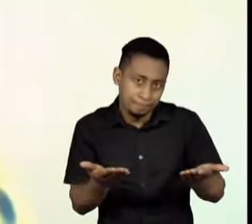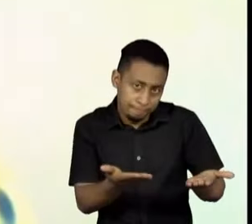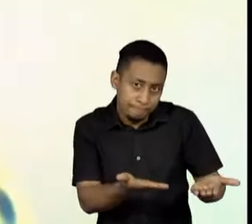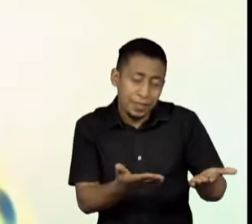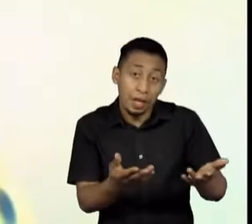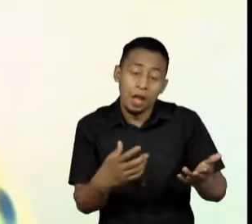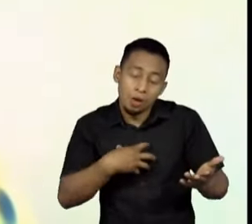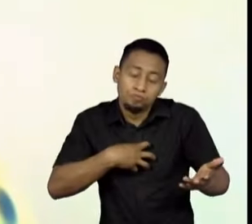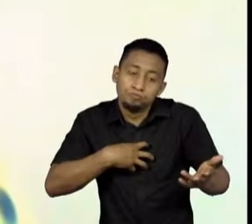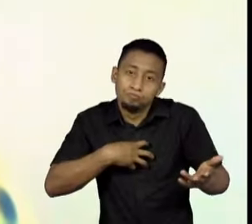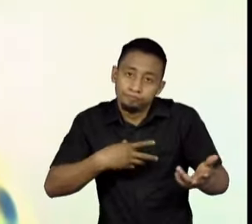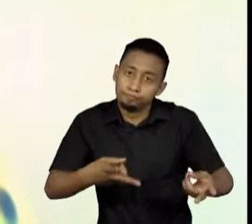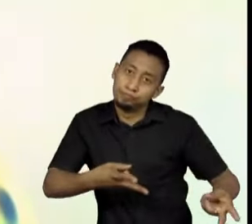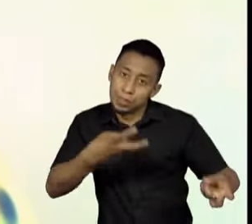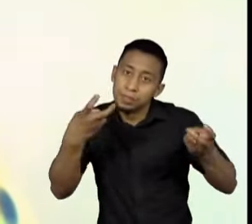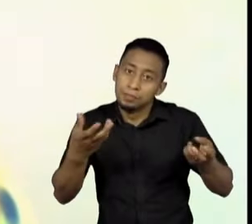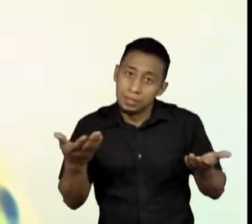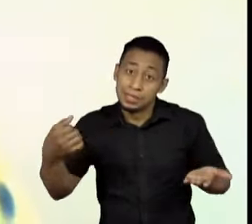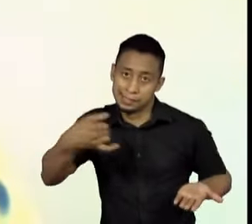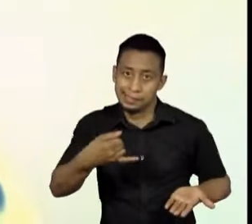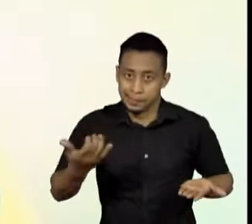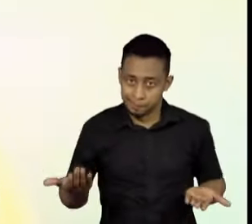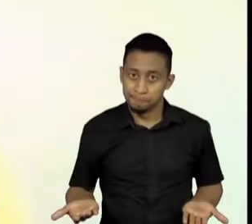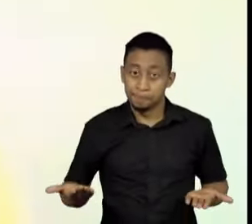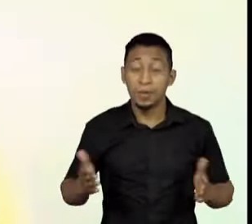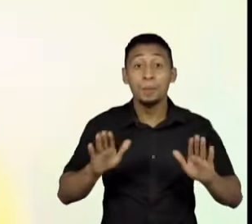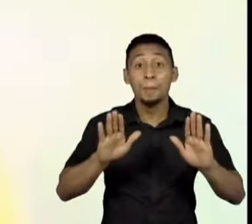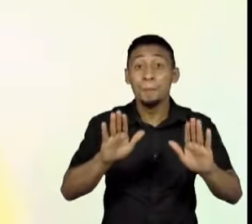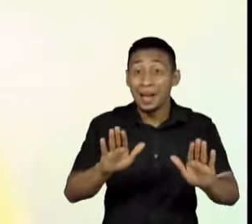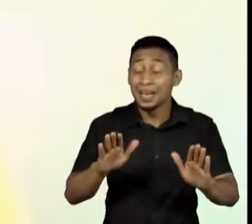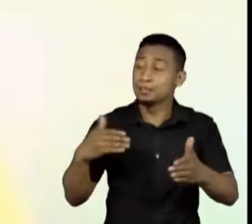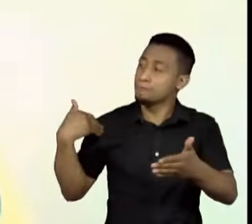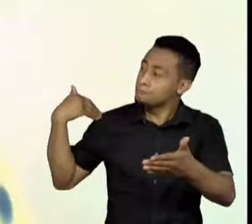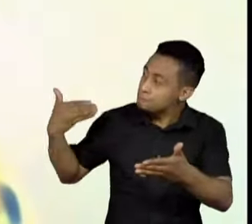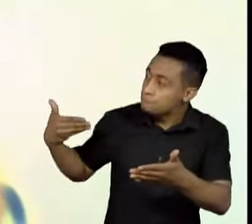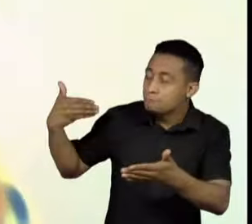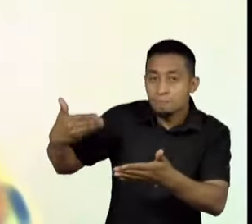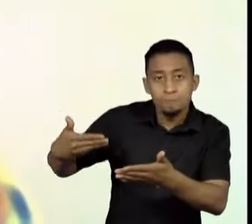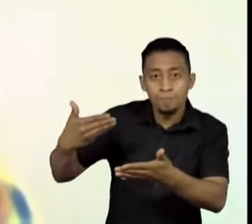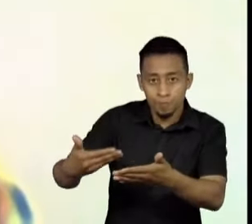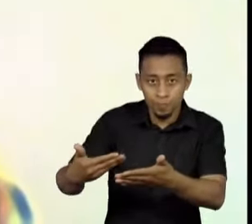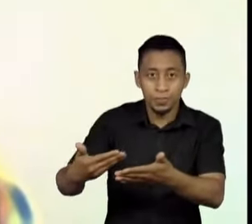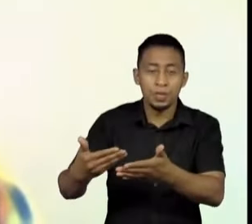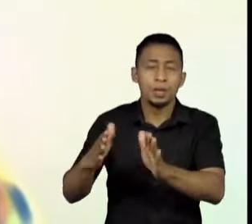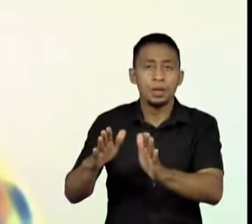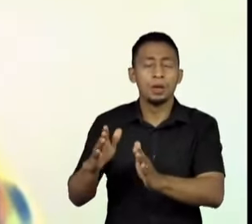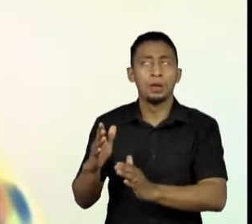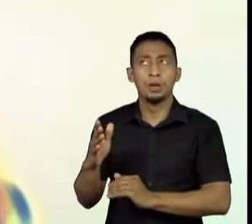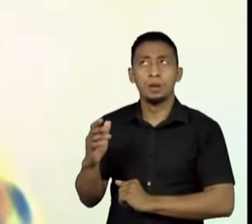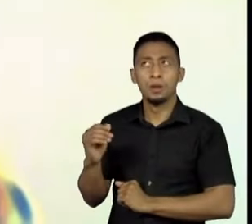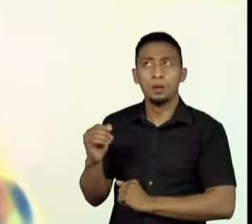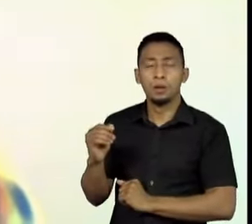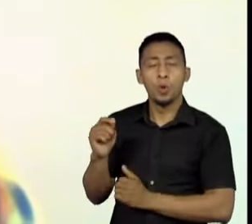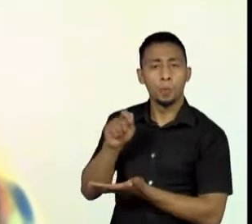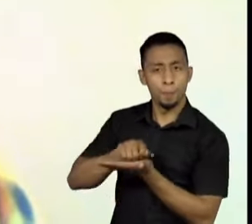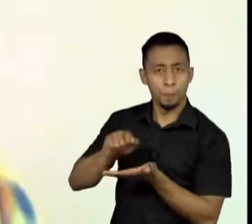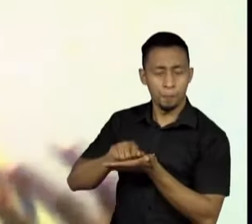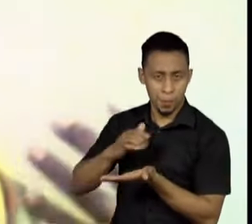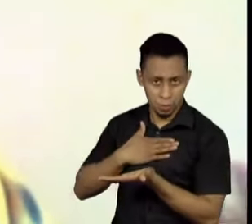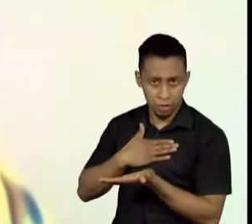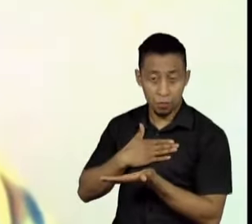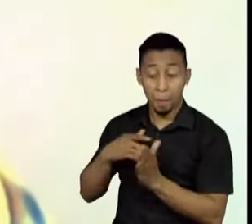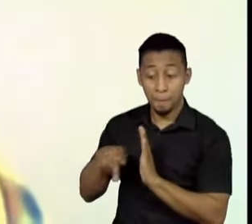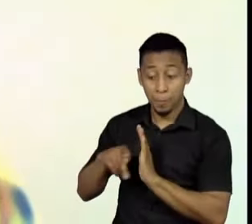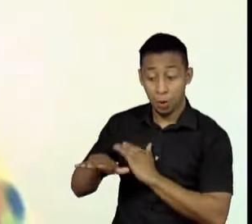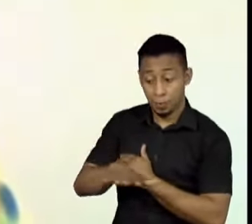Já dá para perceber isso. Agora, contudo, por exemplo, eu tenho um livro infantil que